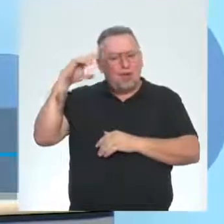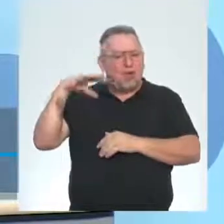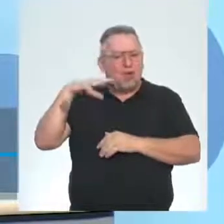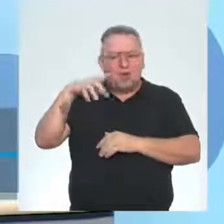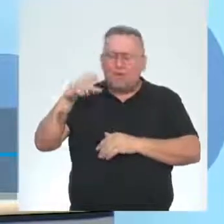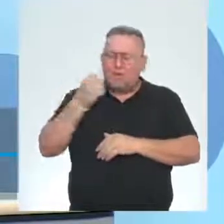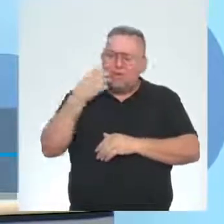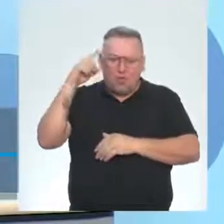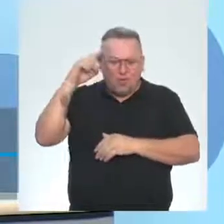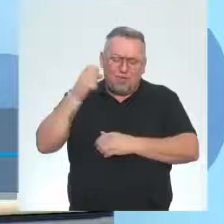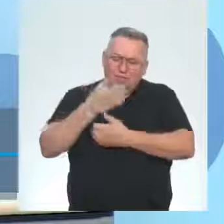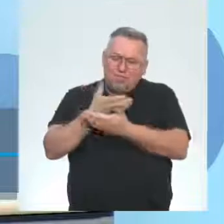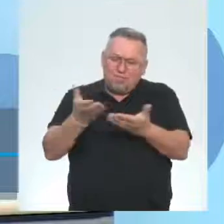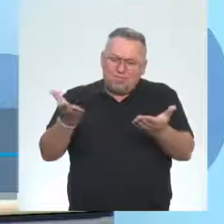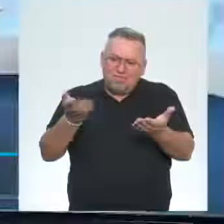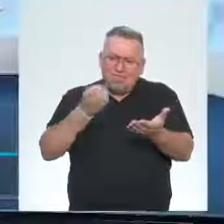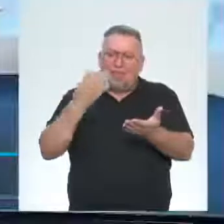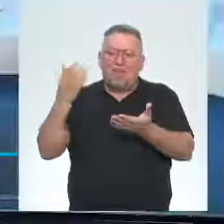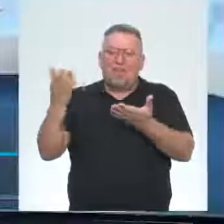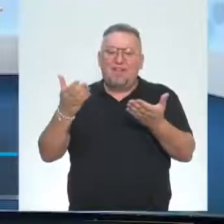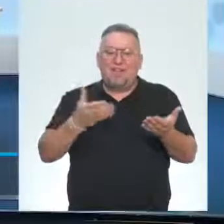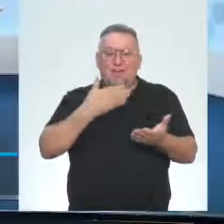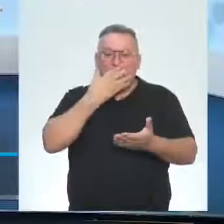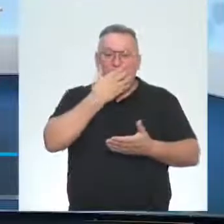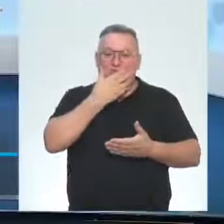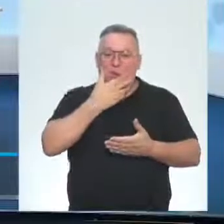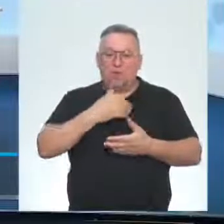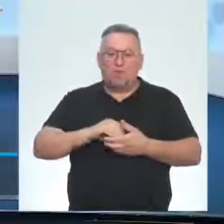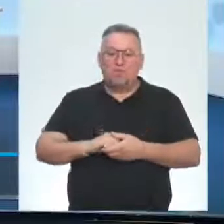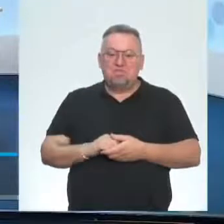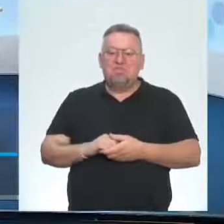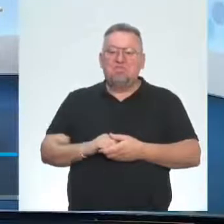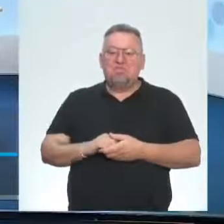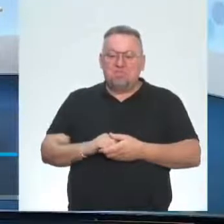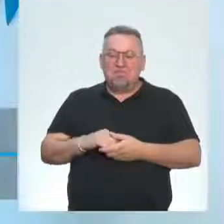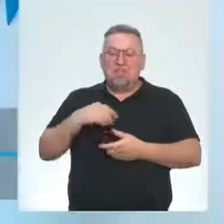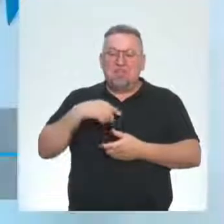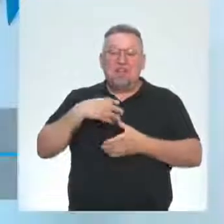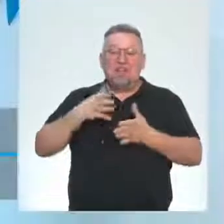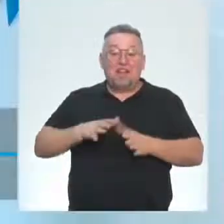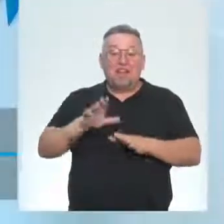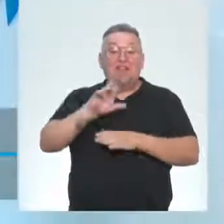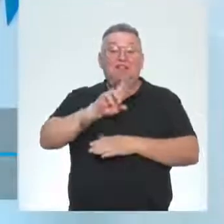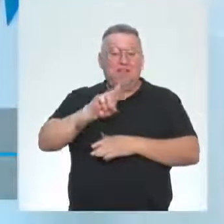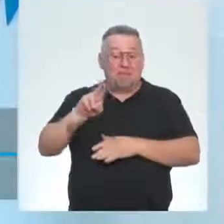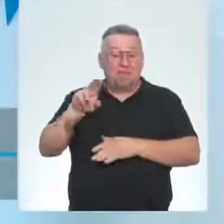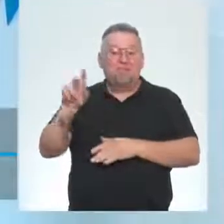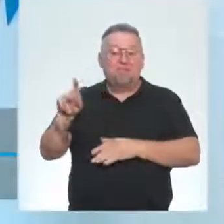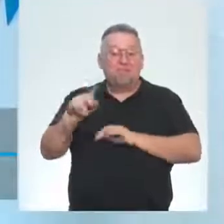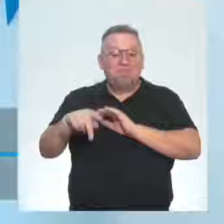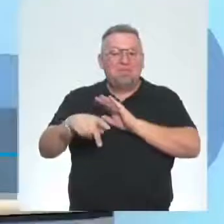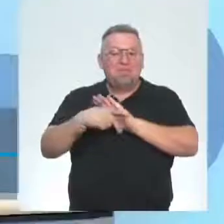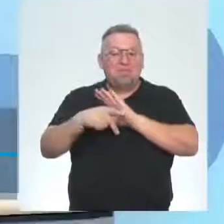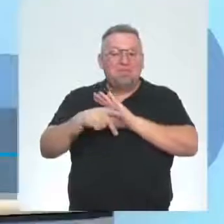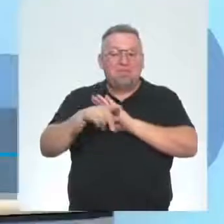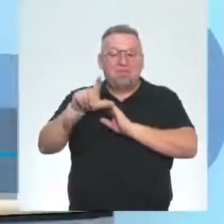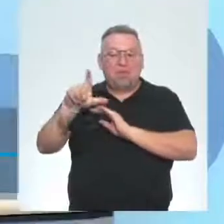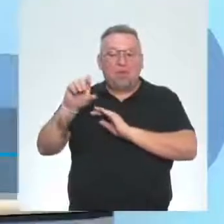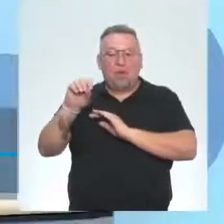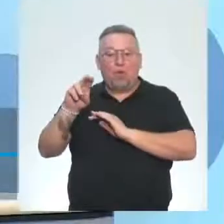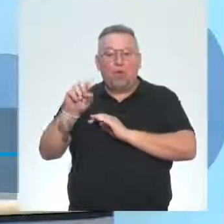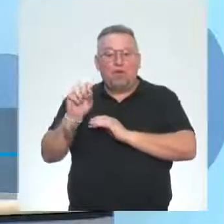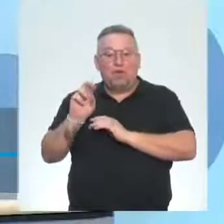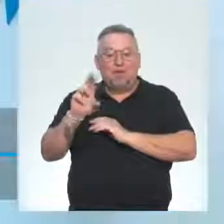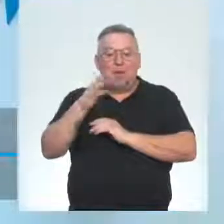bom dia aí, sejam bem-vindos para mais essa... Lúcia Lousa? É, eu acho que Olha, nasceu para ser professora, né? Olha que beleza, eu acho hein? que é isso. Se eu errei,